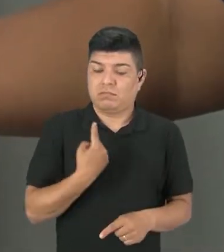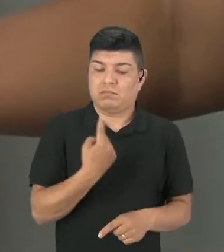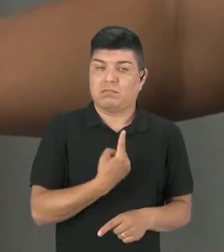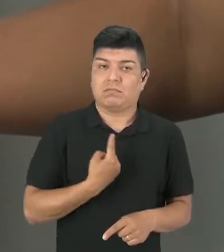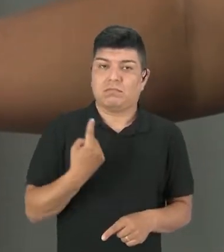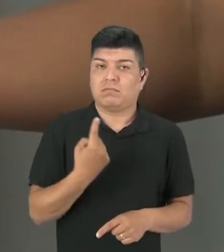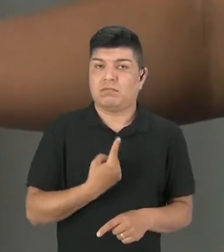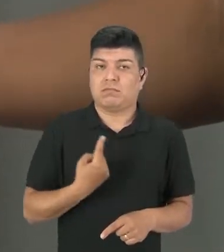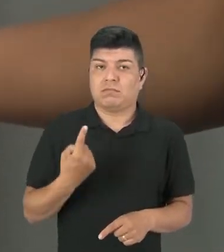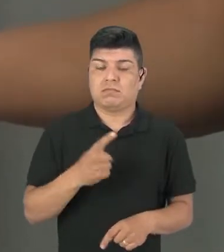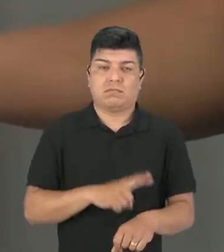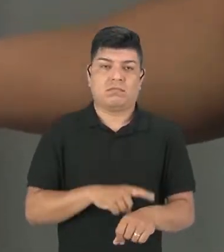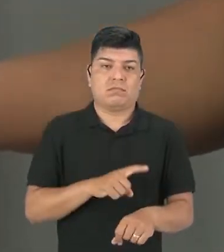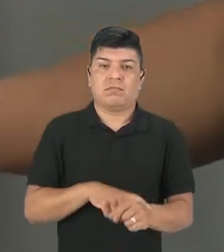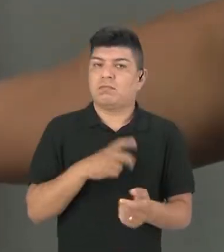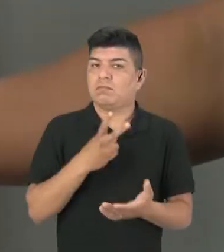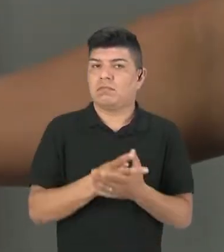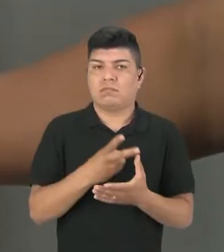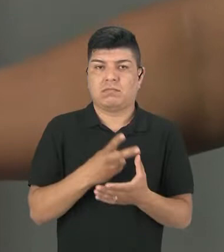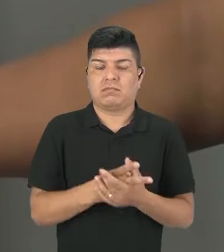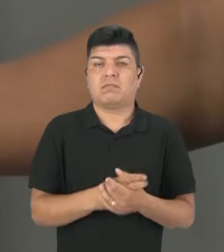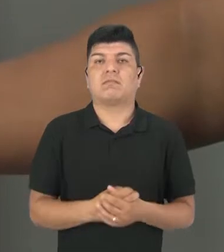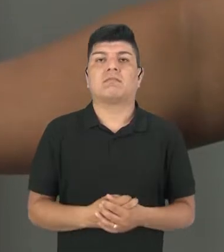independente na maior parte do tempo.